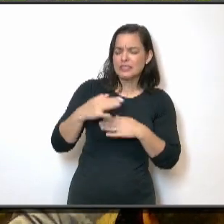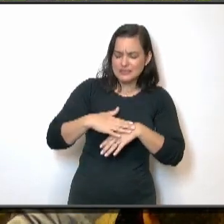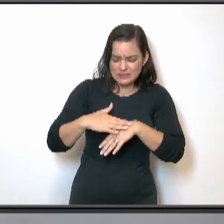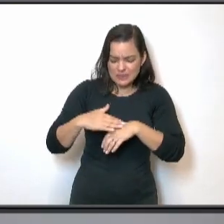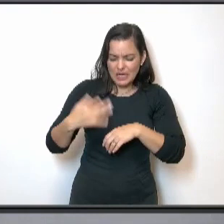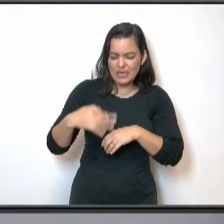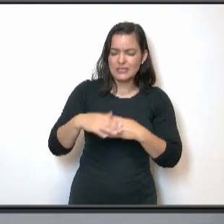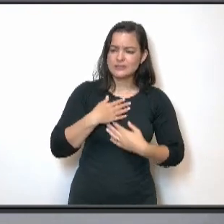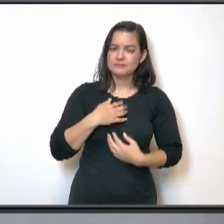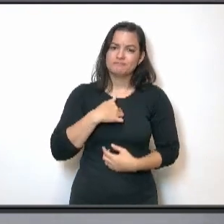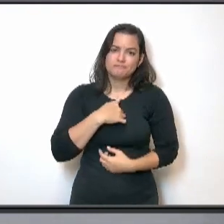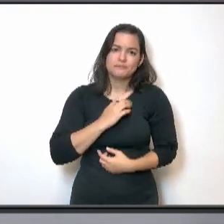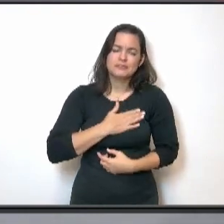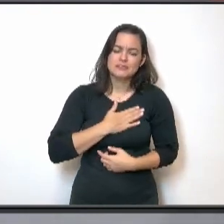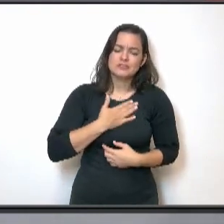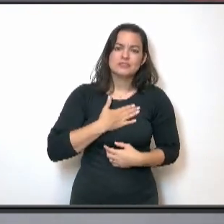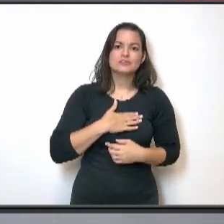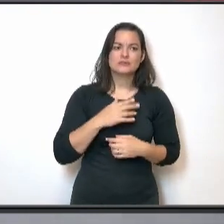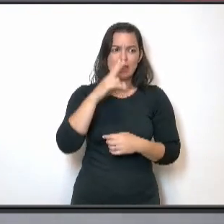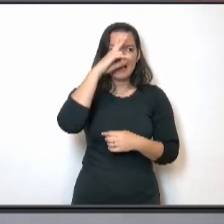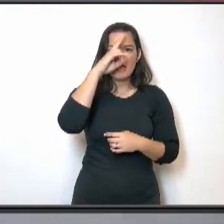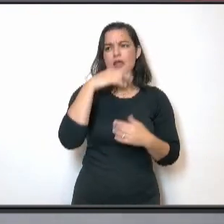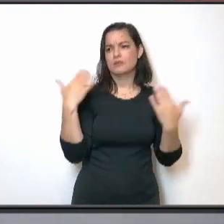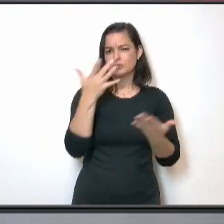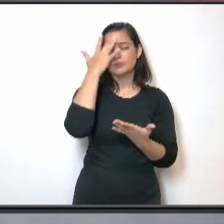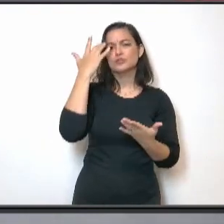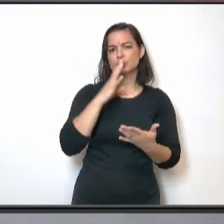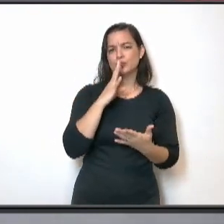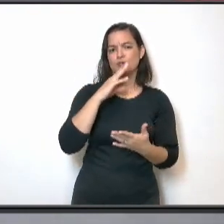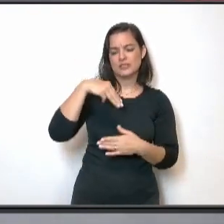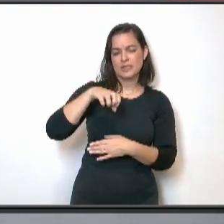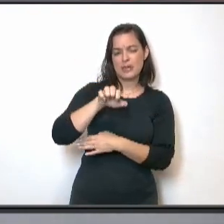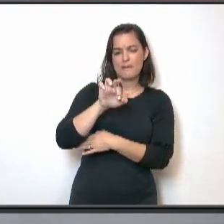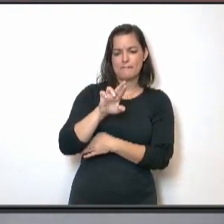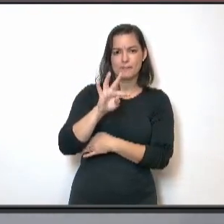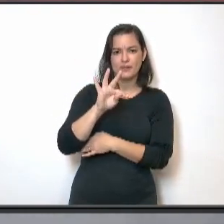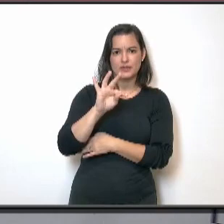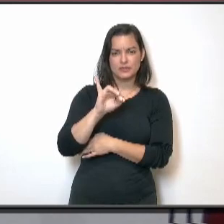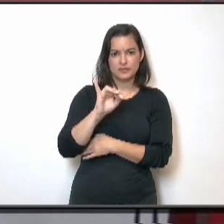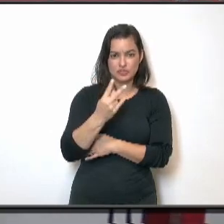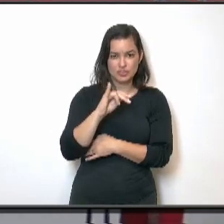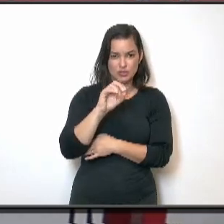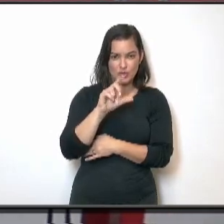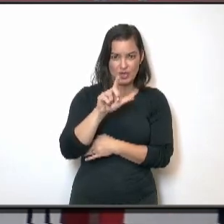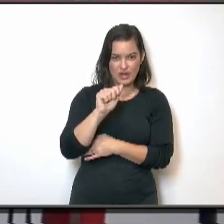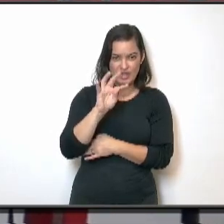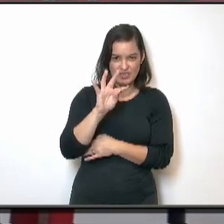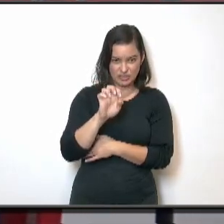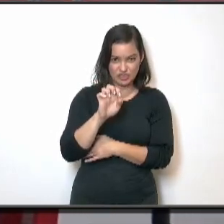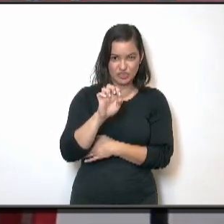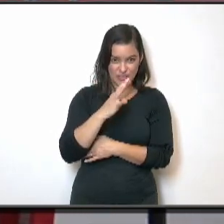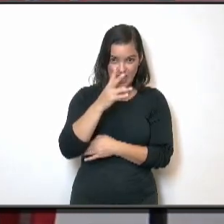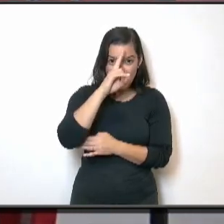ferida. Principalmente a gente aqui que conviveu com metiolate, sabe disso. Eu tinha um avô paraibano que não gostava de metiolate, não.